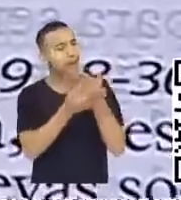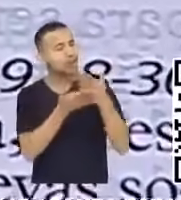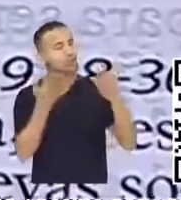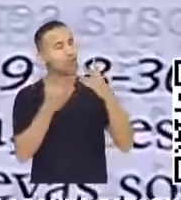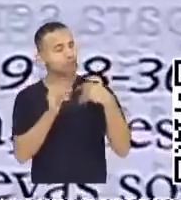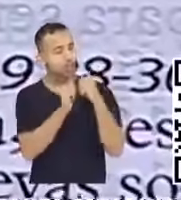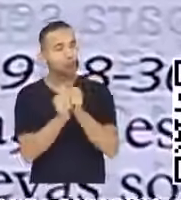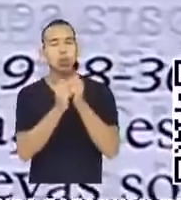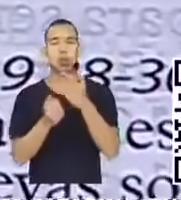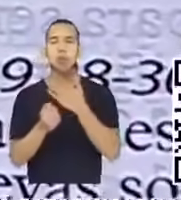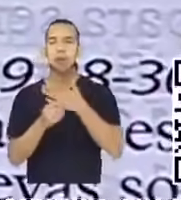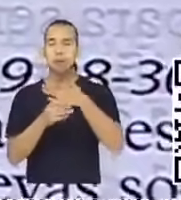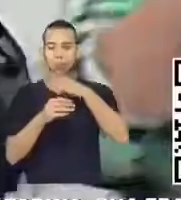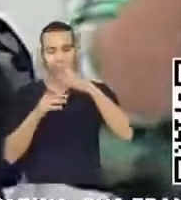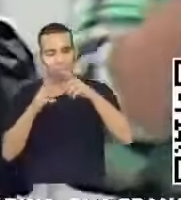paraíso